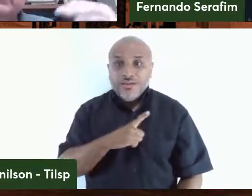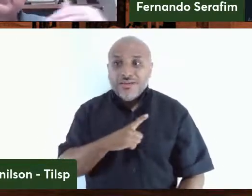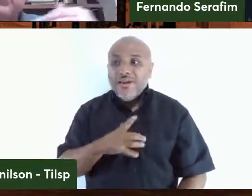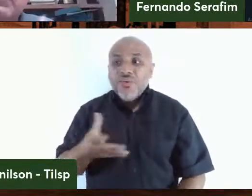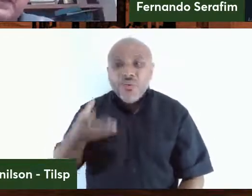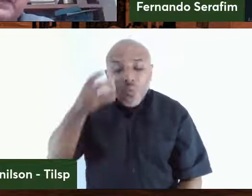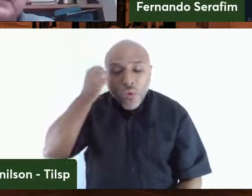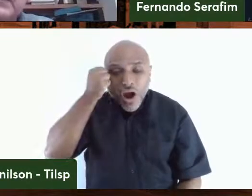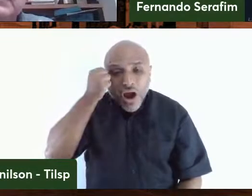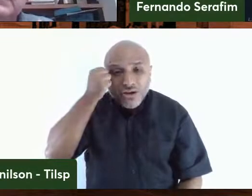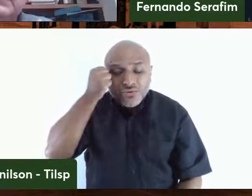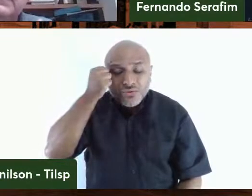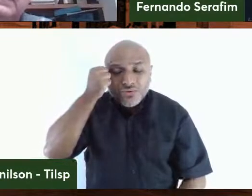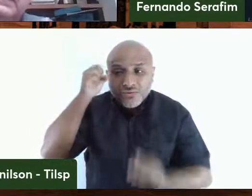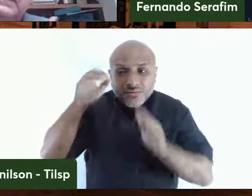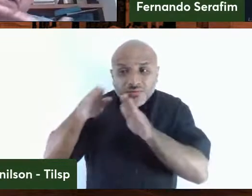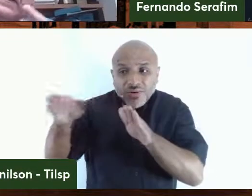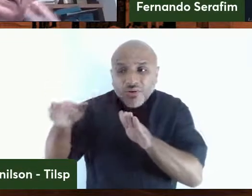quartinho, comem